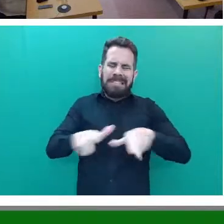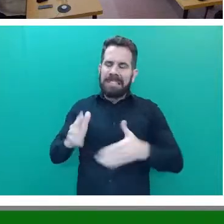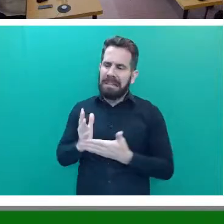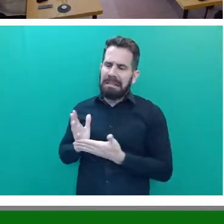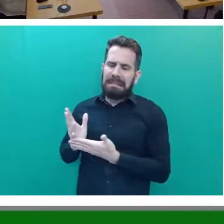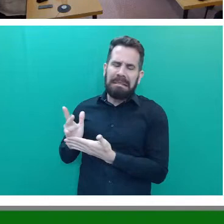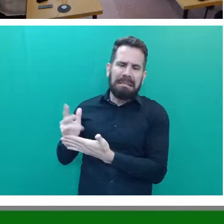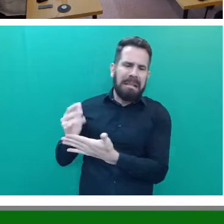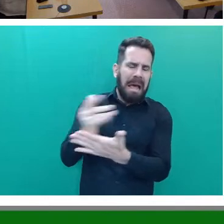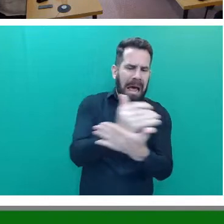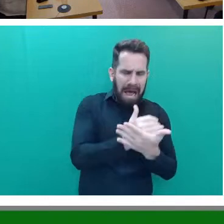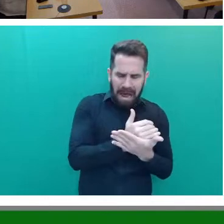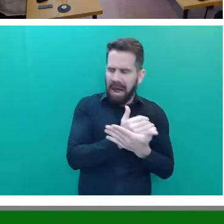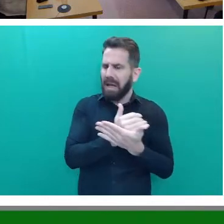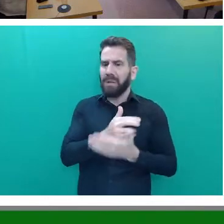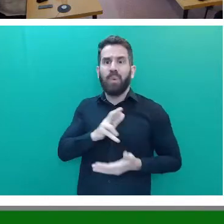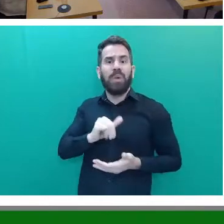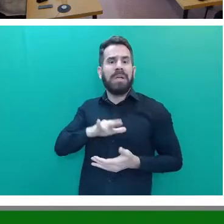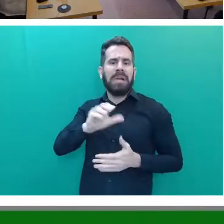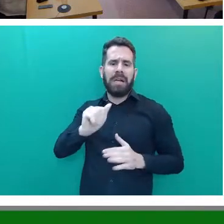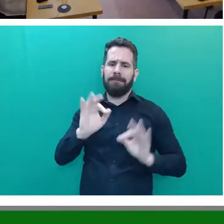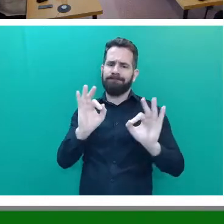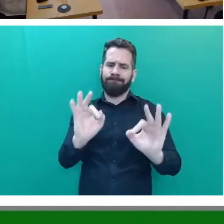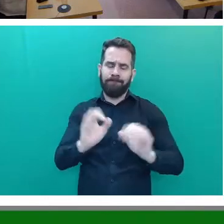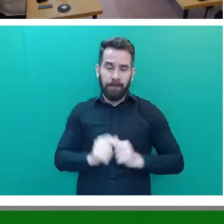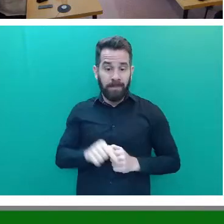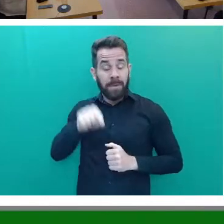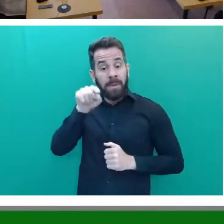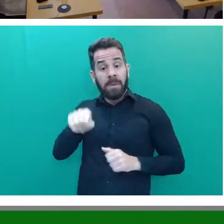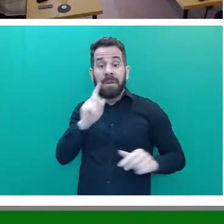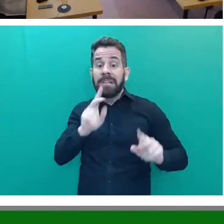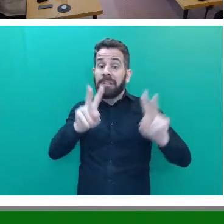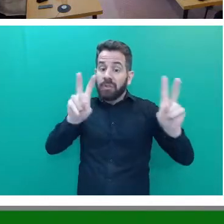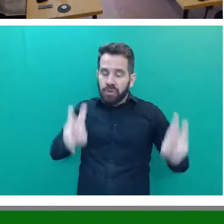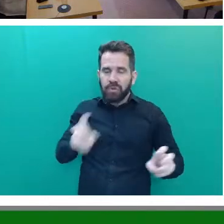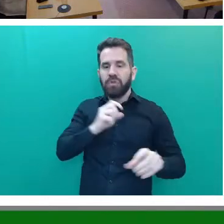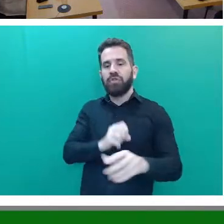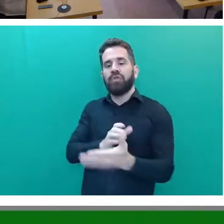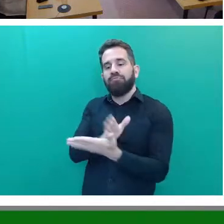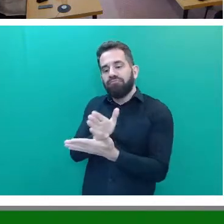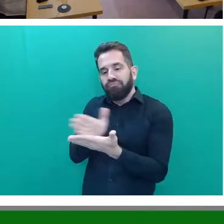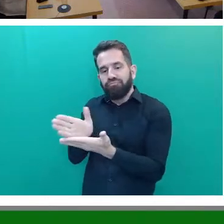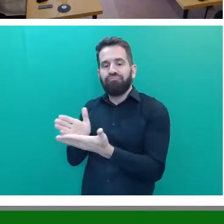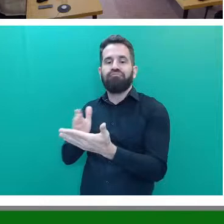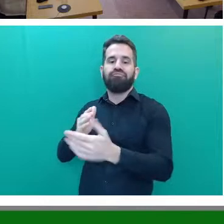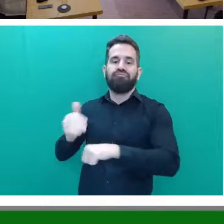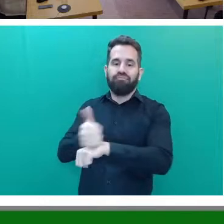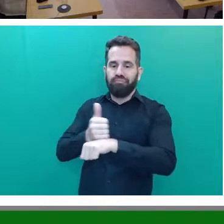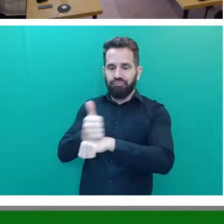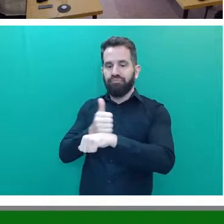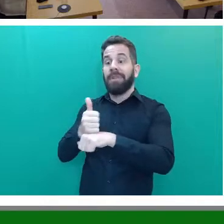de Trabalho de Interpretação de Tradução Libras Português e Suas Implicações para a Formação.